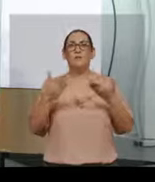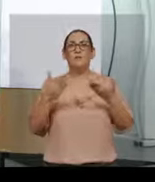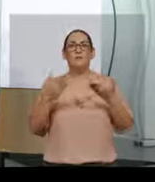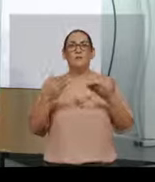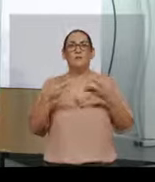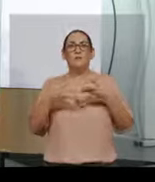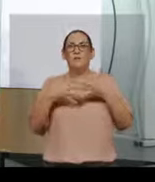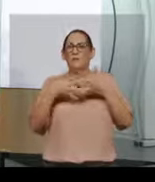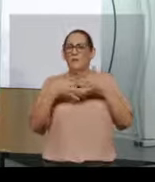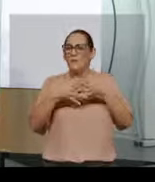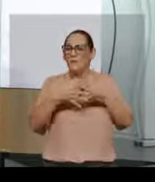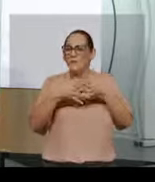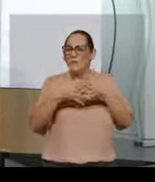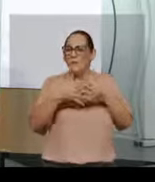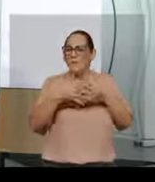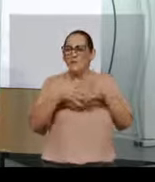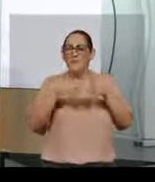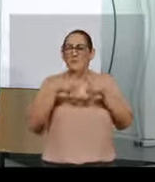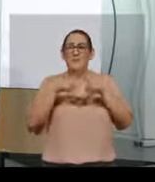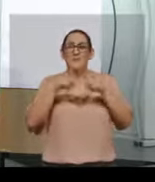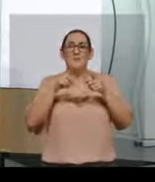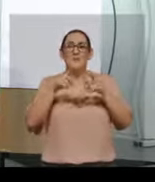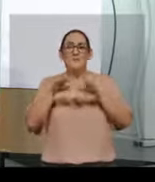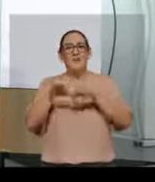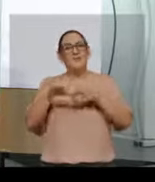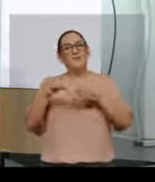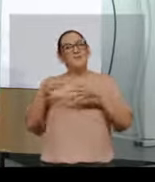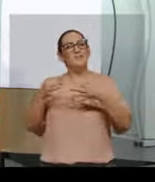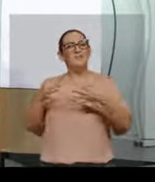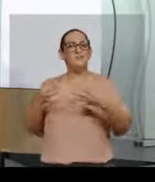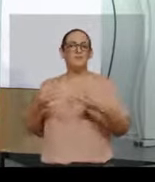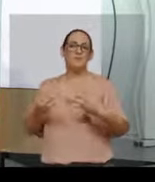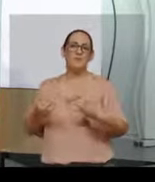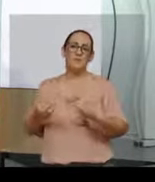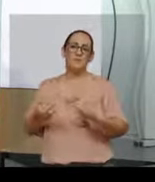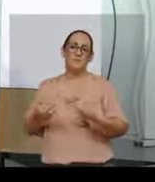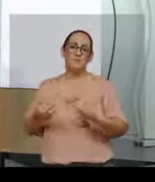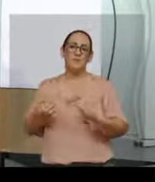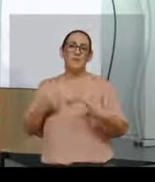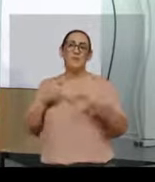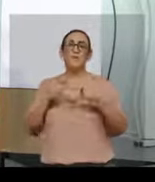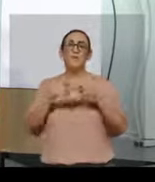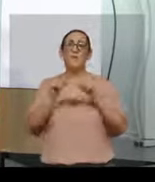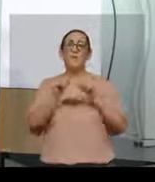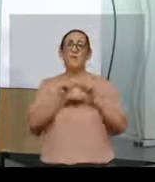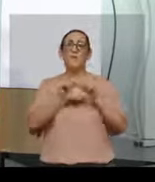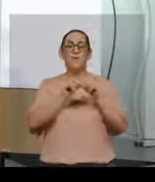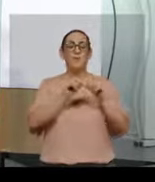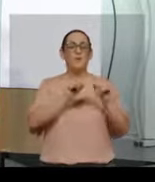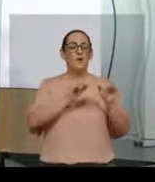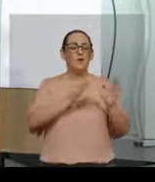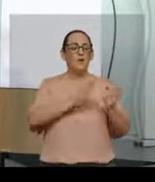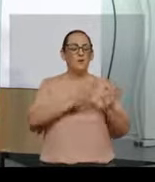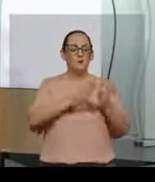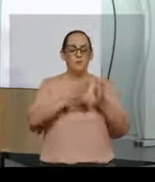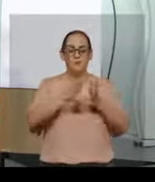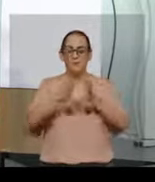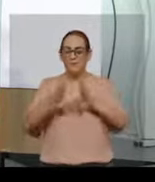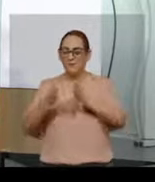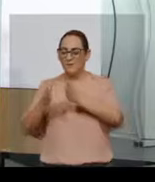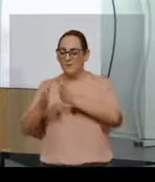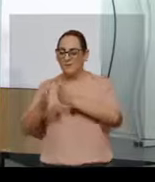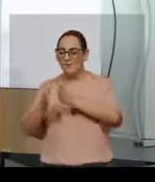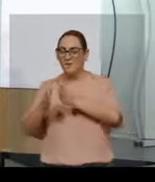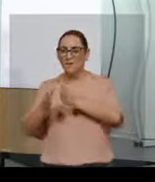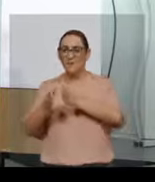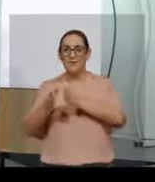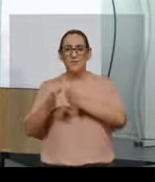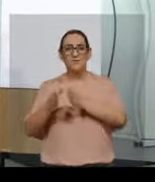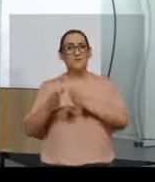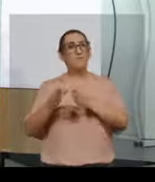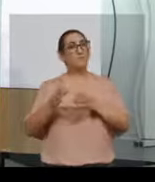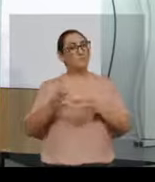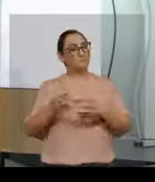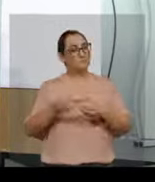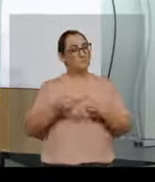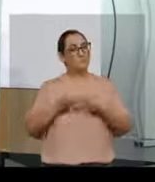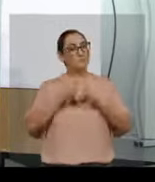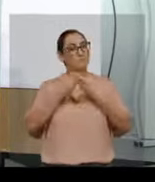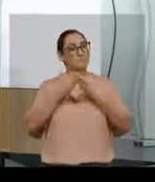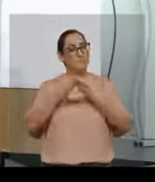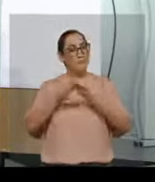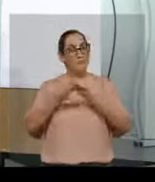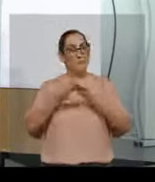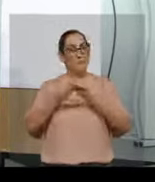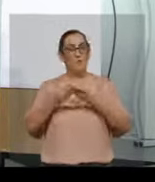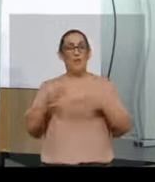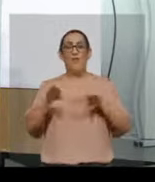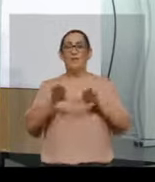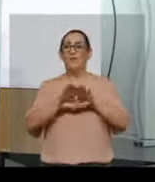complexos e, ao mesmo tempo, tão simples. Eles realizam processos fantásticos e possuem estratégias